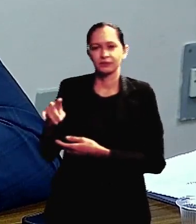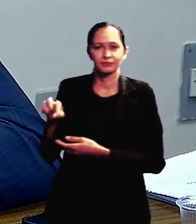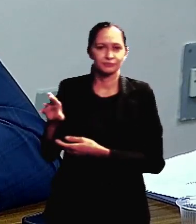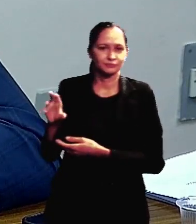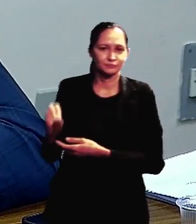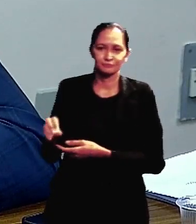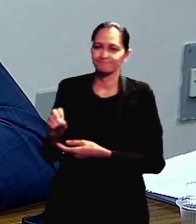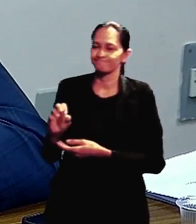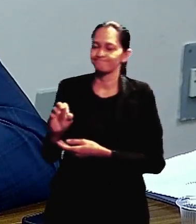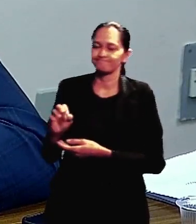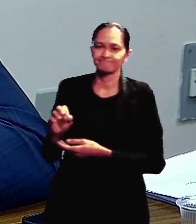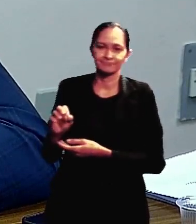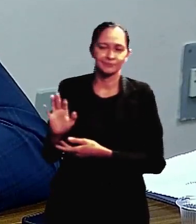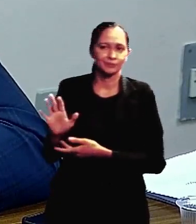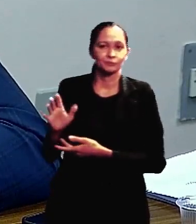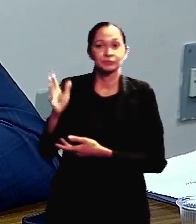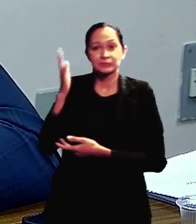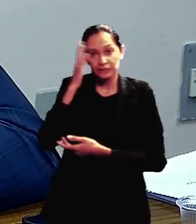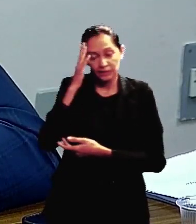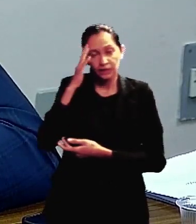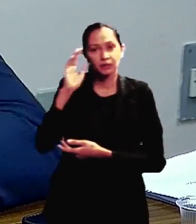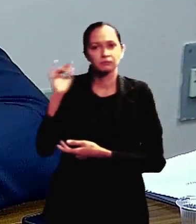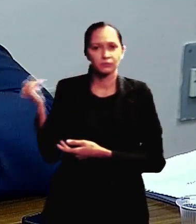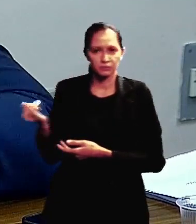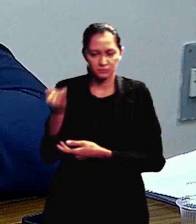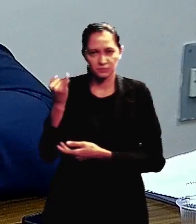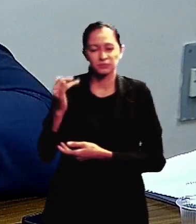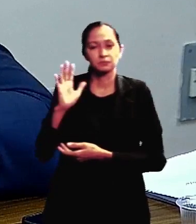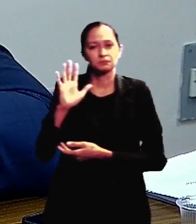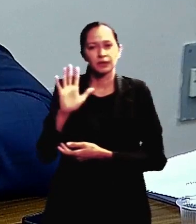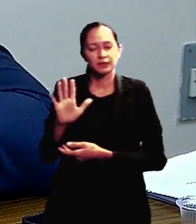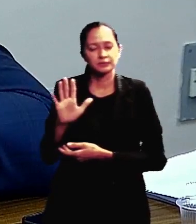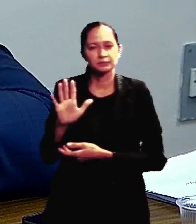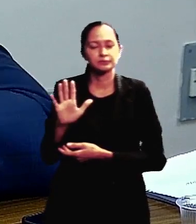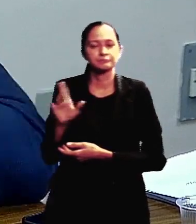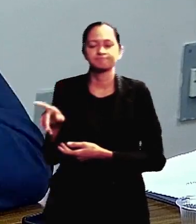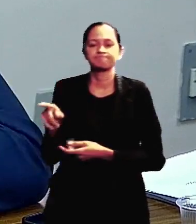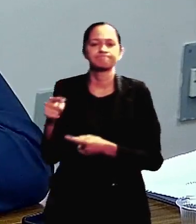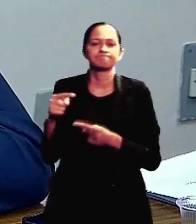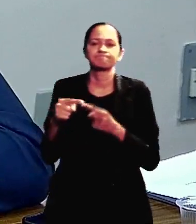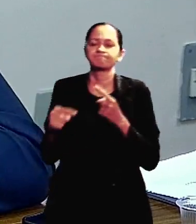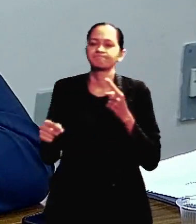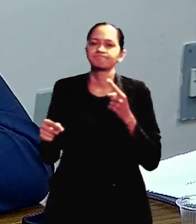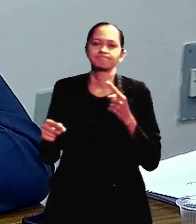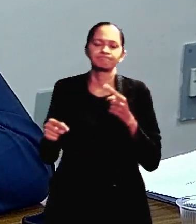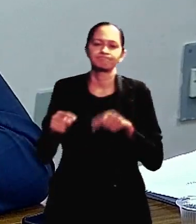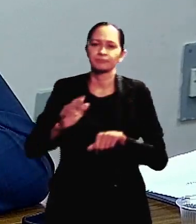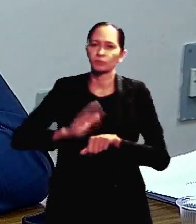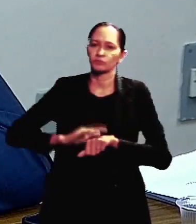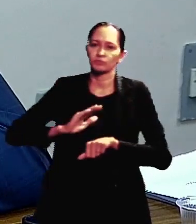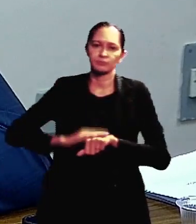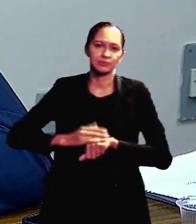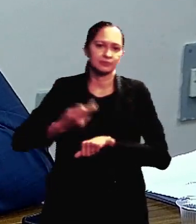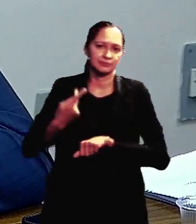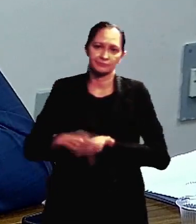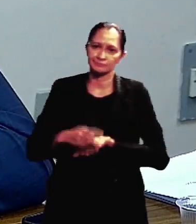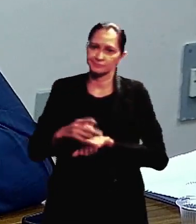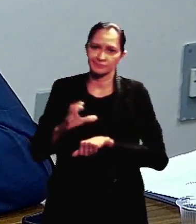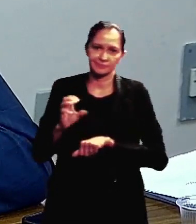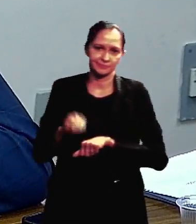infelizmente essa proposição, ela perpassa a competência legislativa dessa